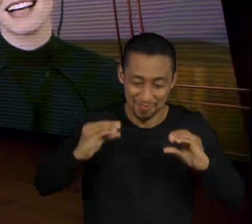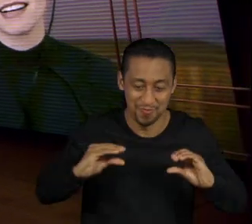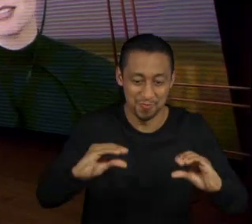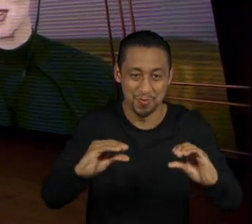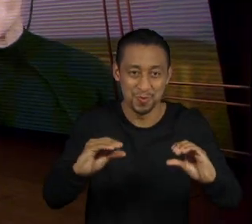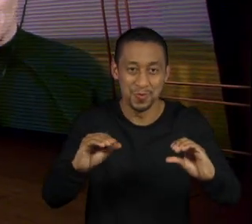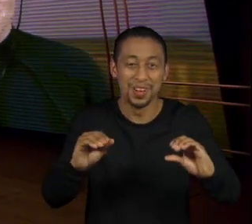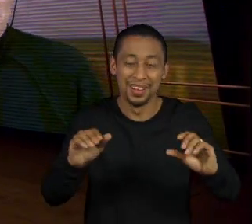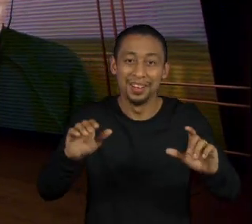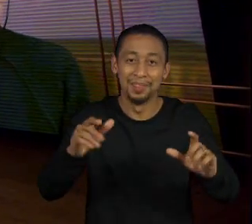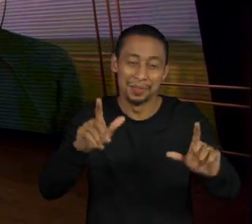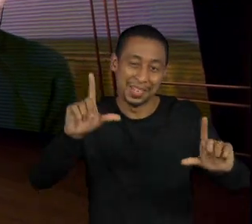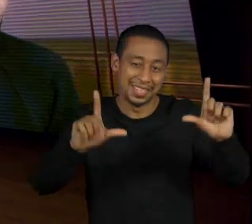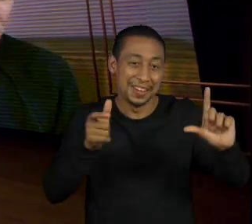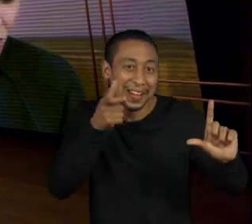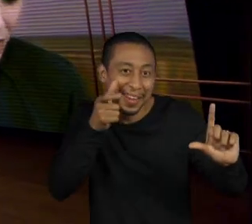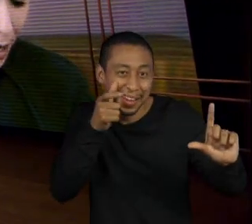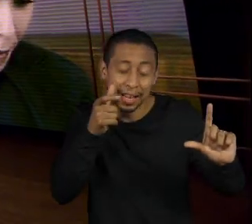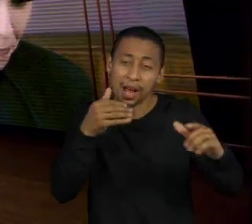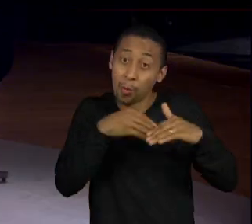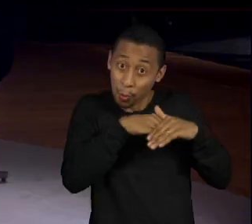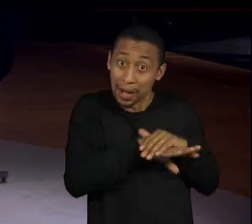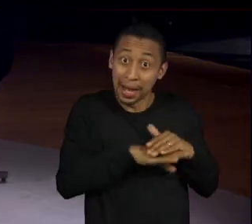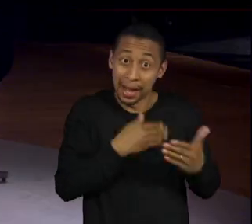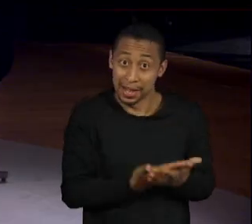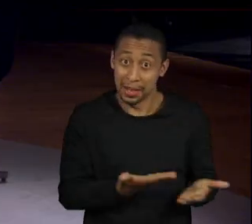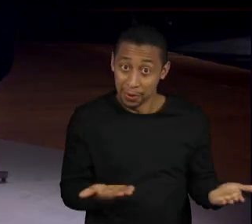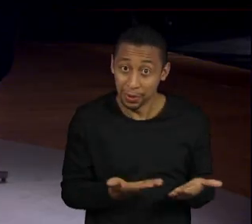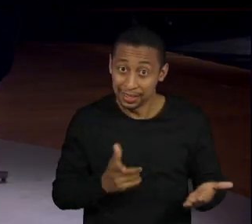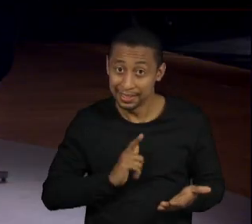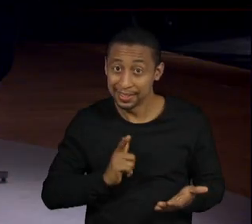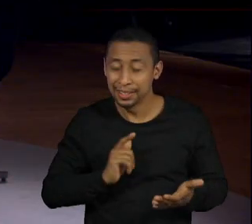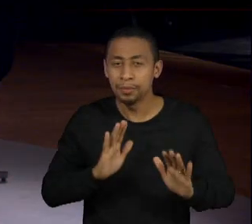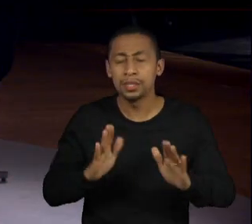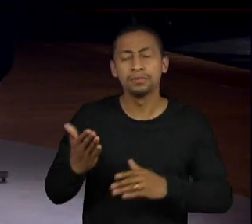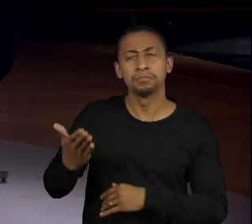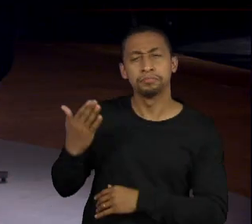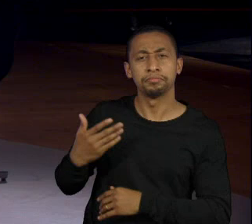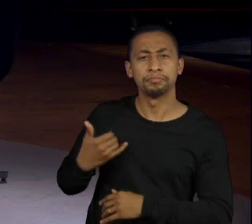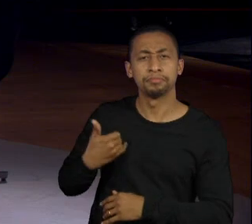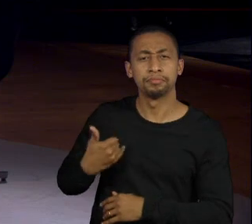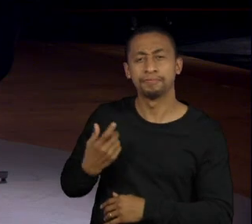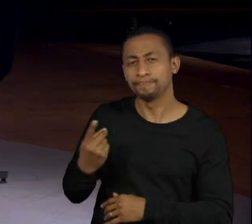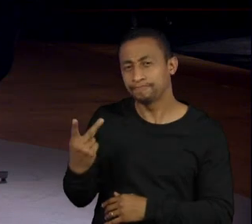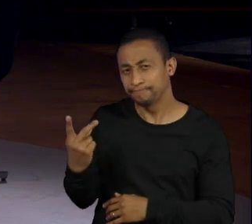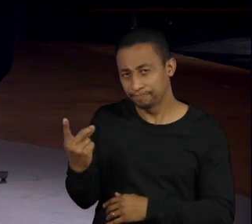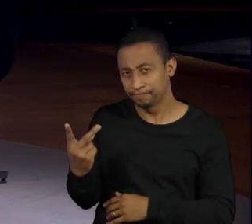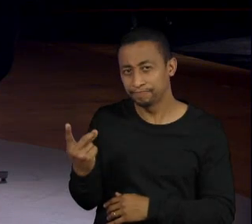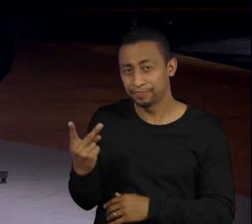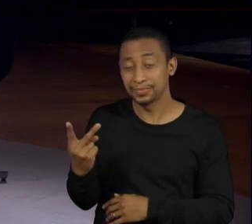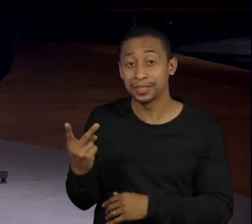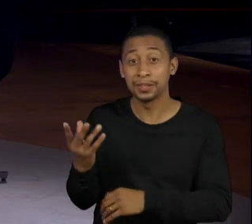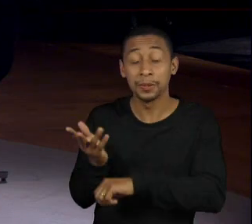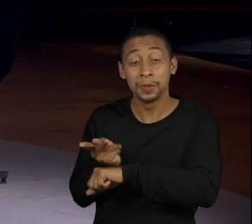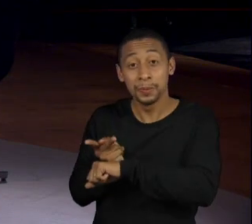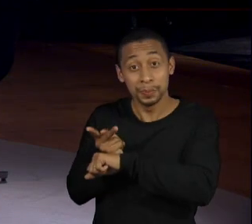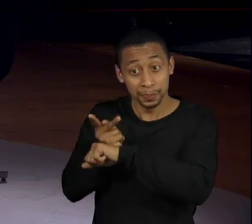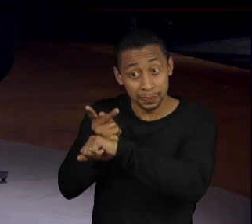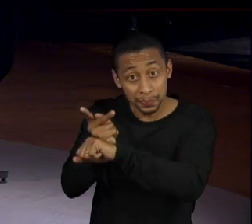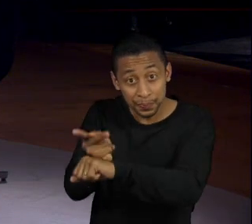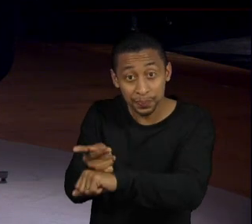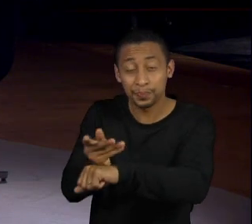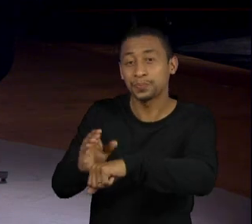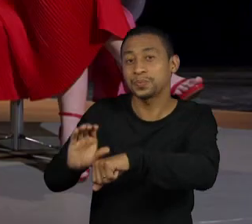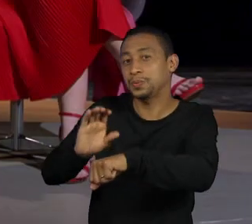e acho que a gente tem isso guardado até hoje. Mas eu, com 12 anos, eu fui procurar o curso